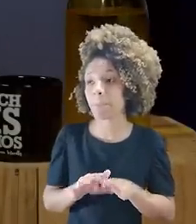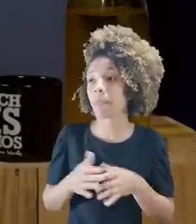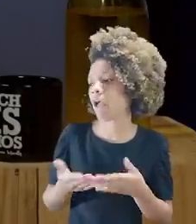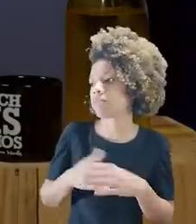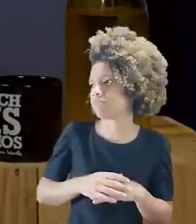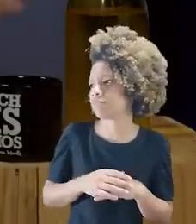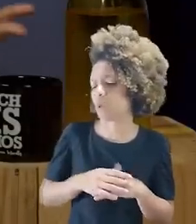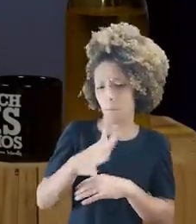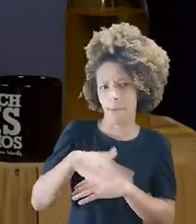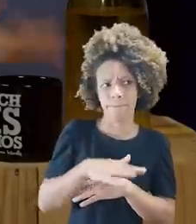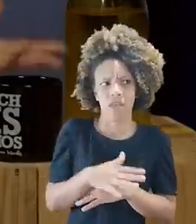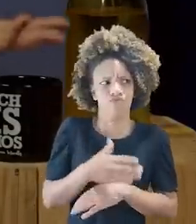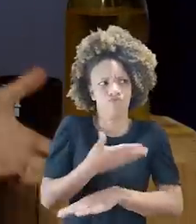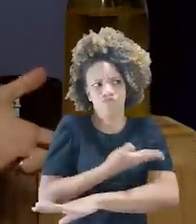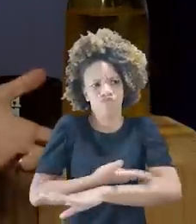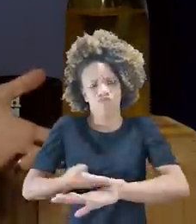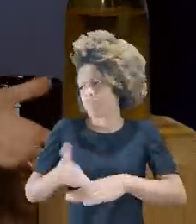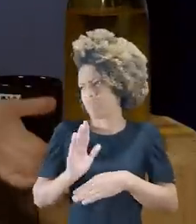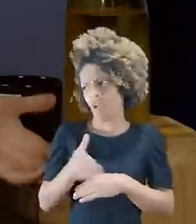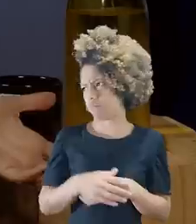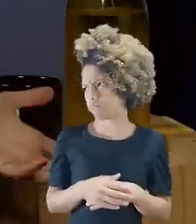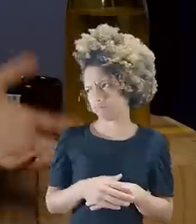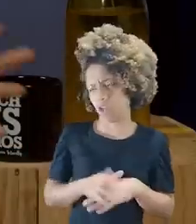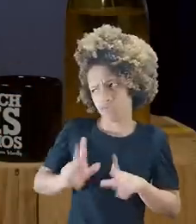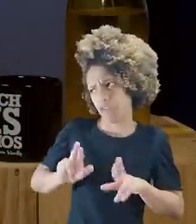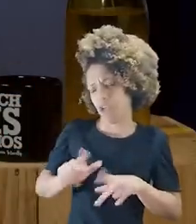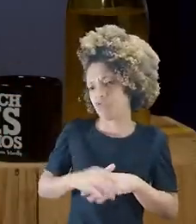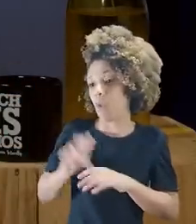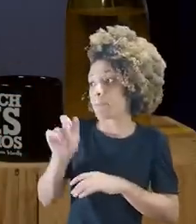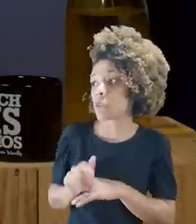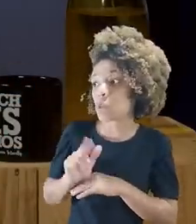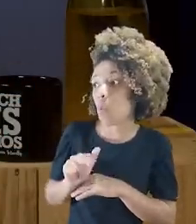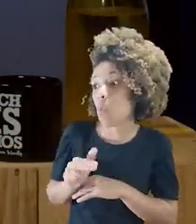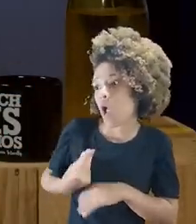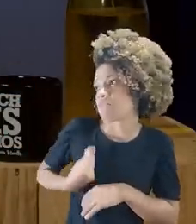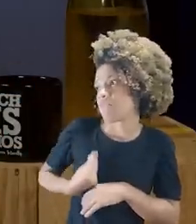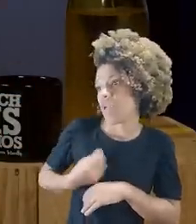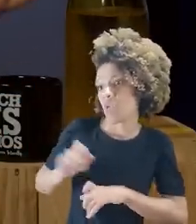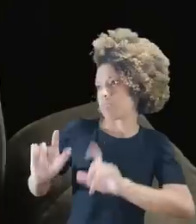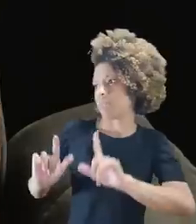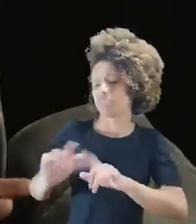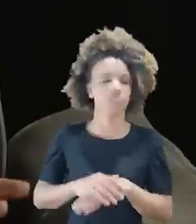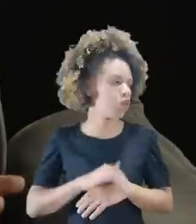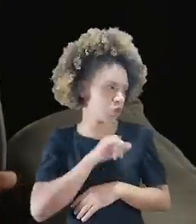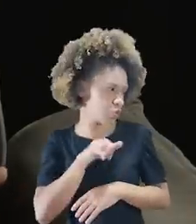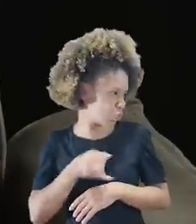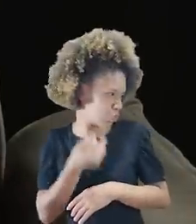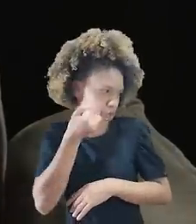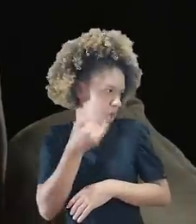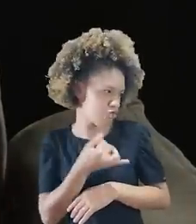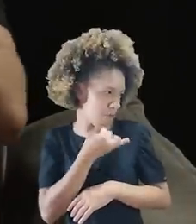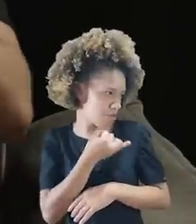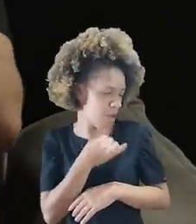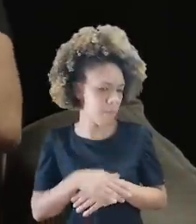era era um ambiente que eu estava muito acostumada né é diferente de uma pessoa que nunca tá tava na televisão que a Juliete por exemplo